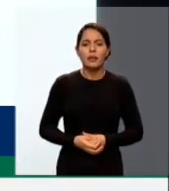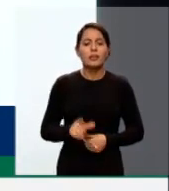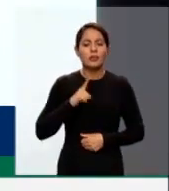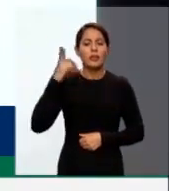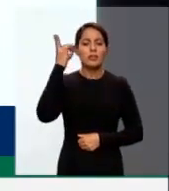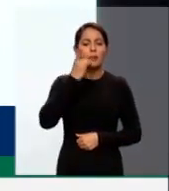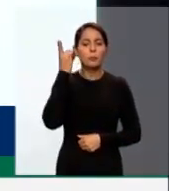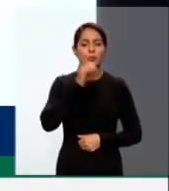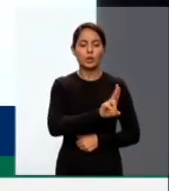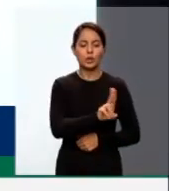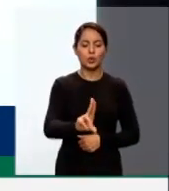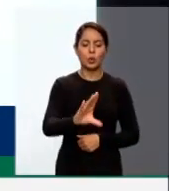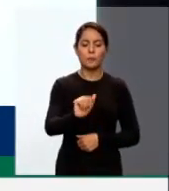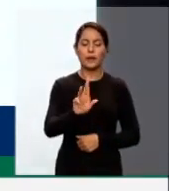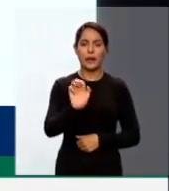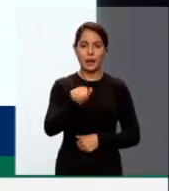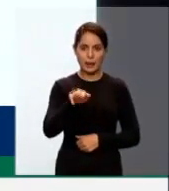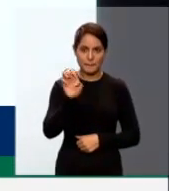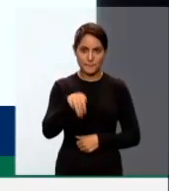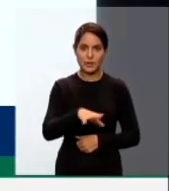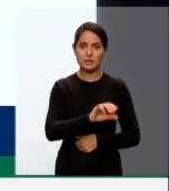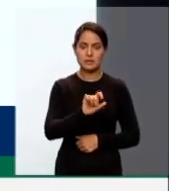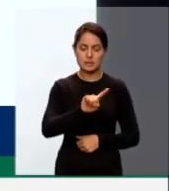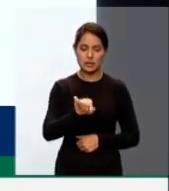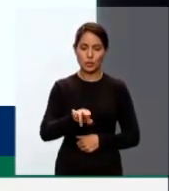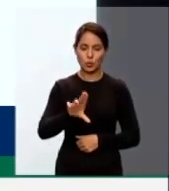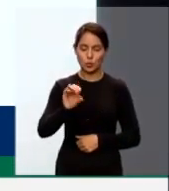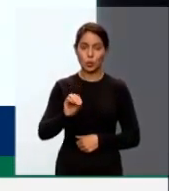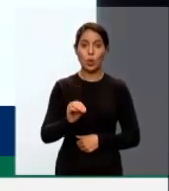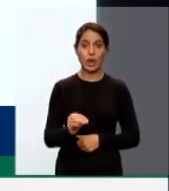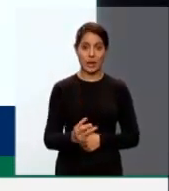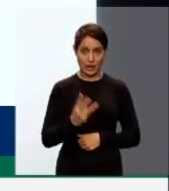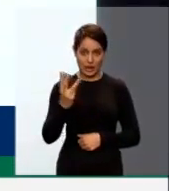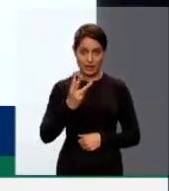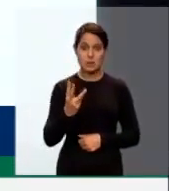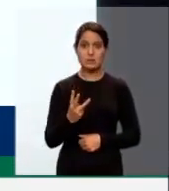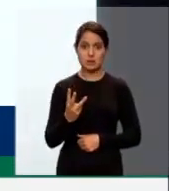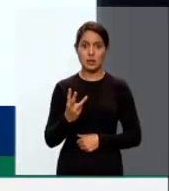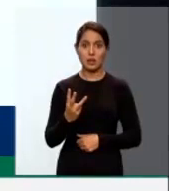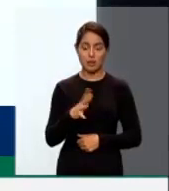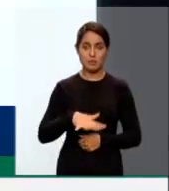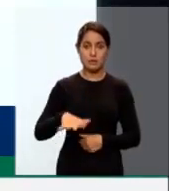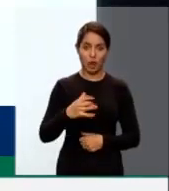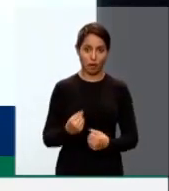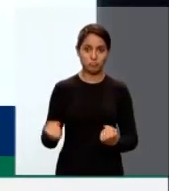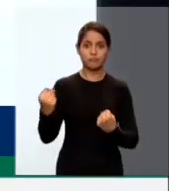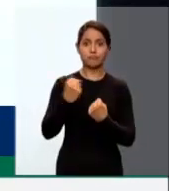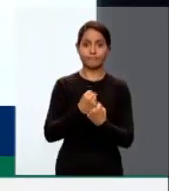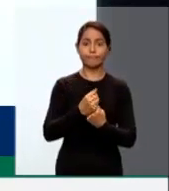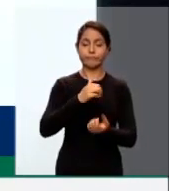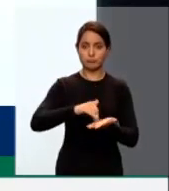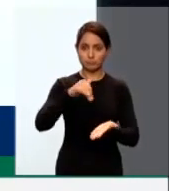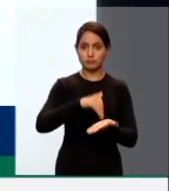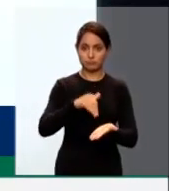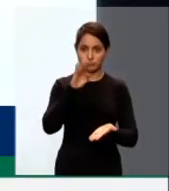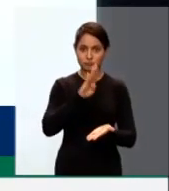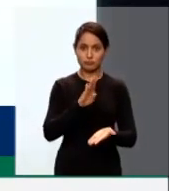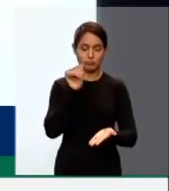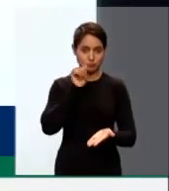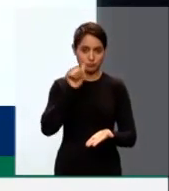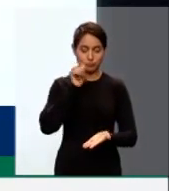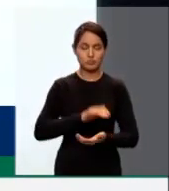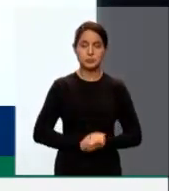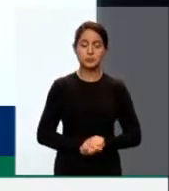Carmen Zanotto, que é nossa terceira procuradora adjunta na Secretaria de Mulheres, eu queria apenas